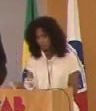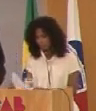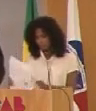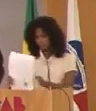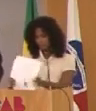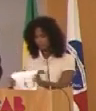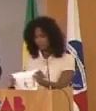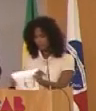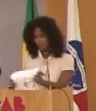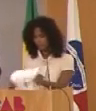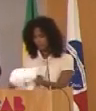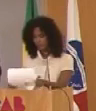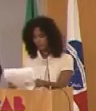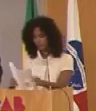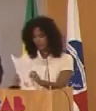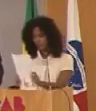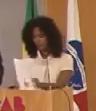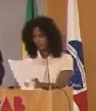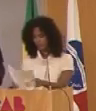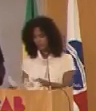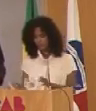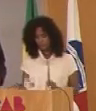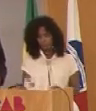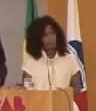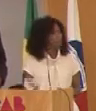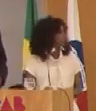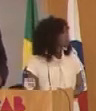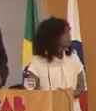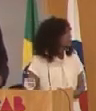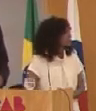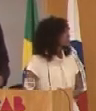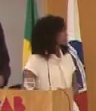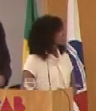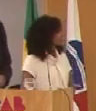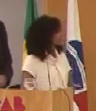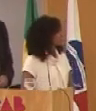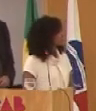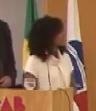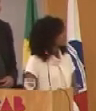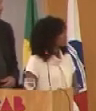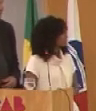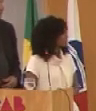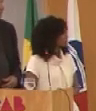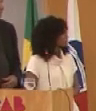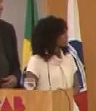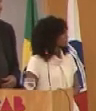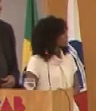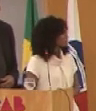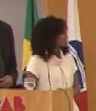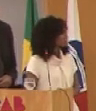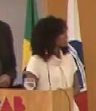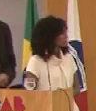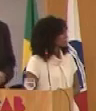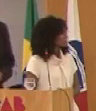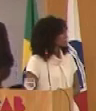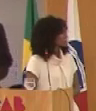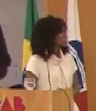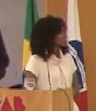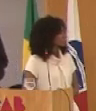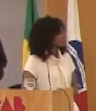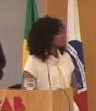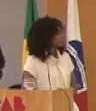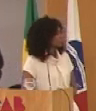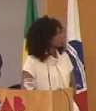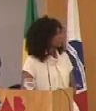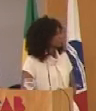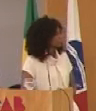Brasileira de Imprensa existe há 111 anos. Boa parte desse tempo dedicou seus esforços para defender a democracia,